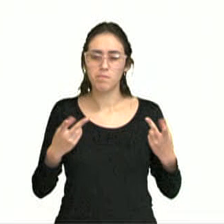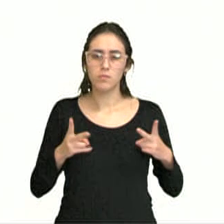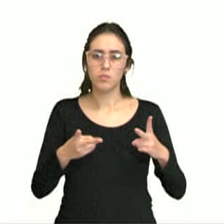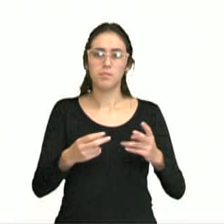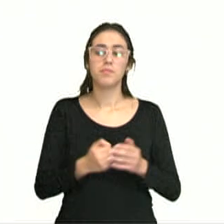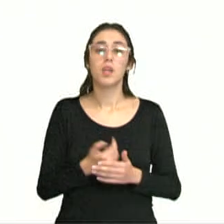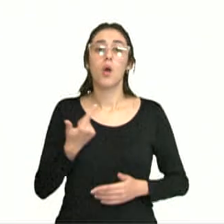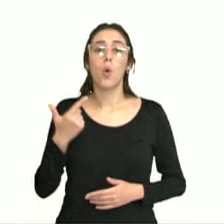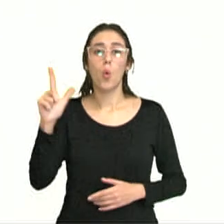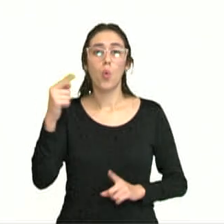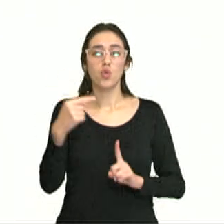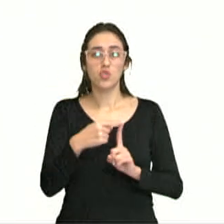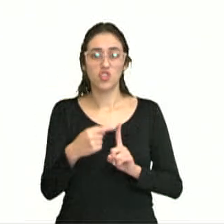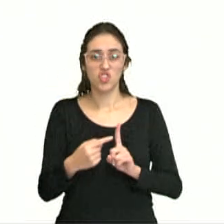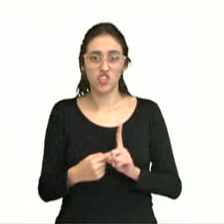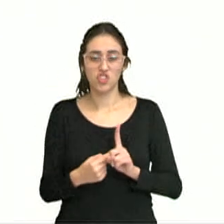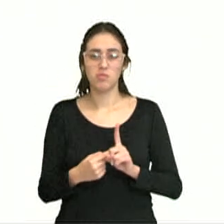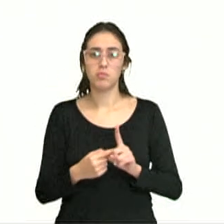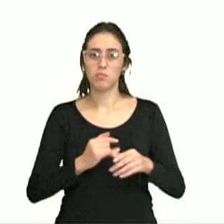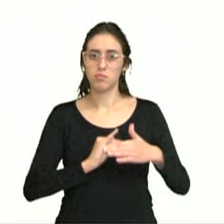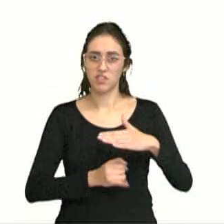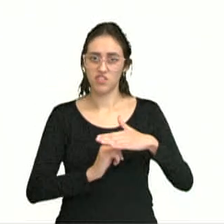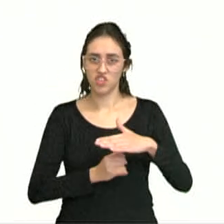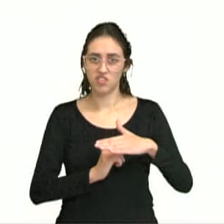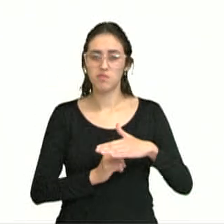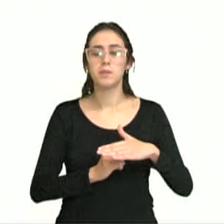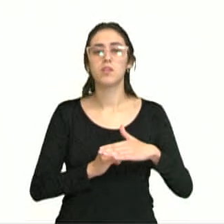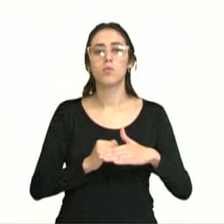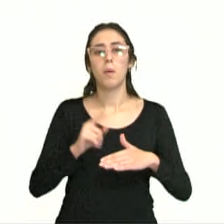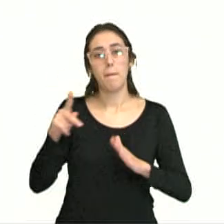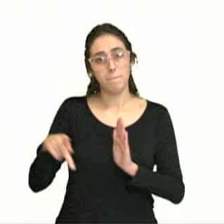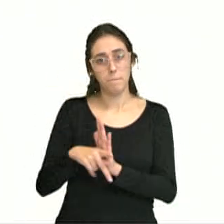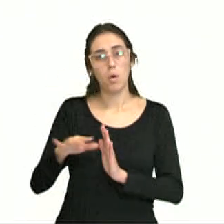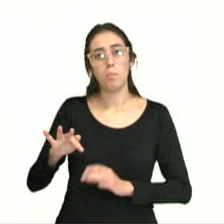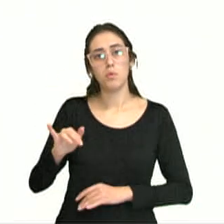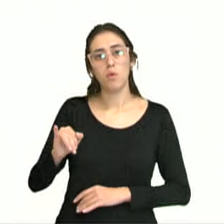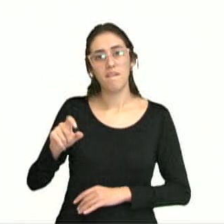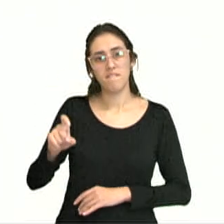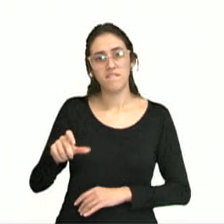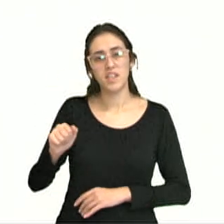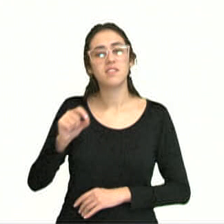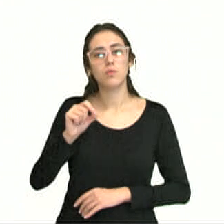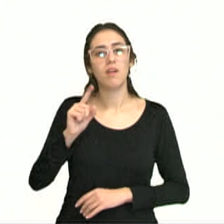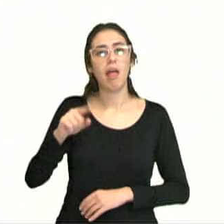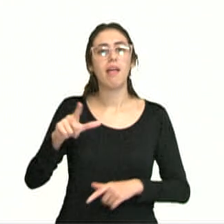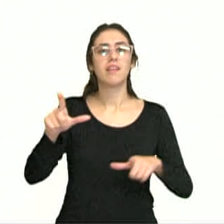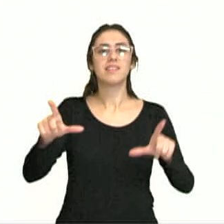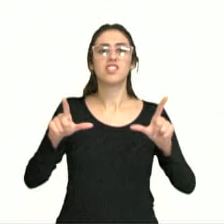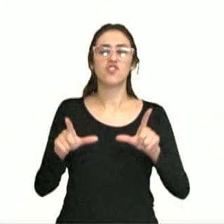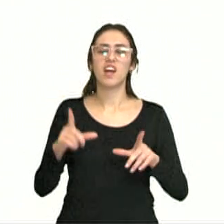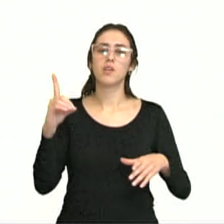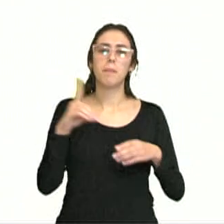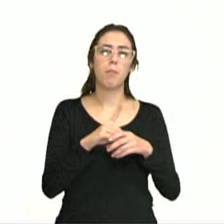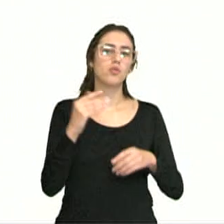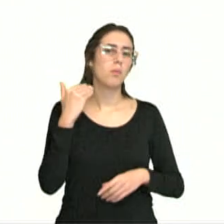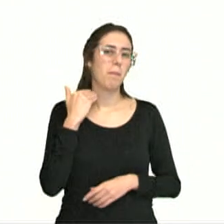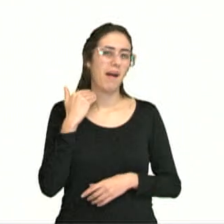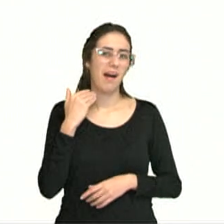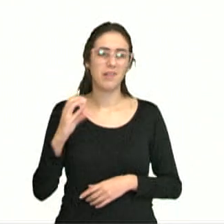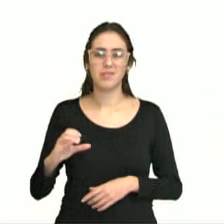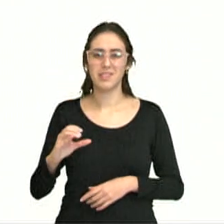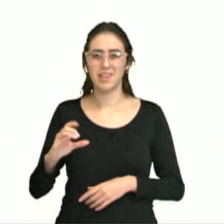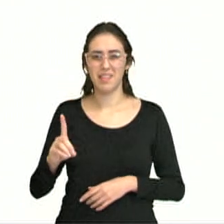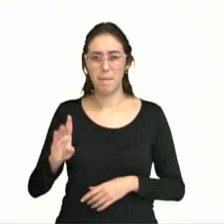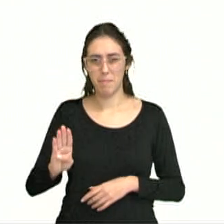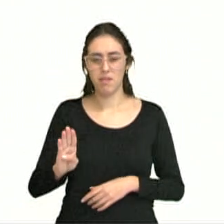tipo de investimento também de renda fixa é o certificado de depósito bancário. Isso